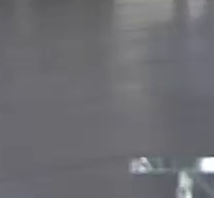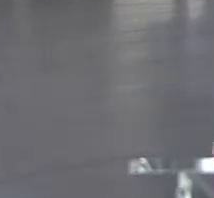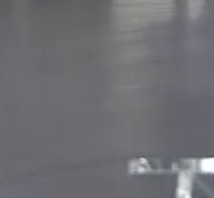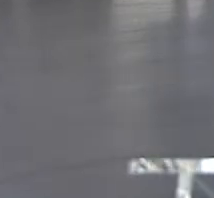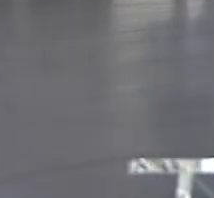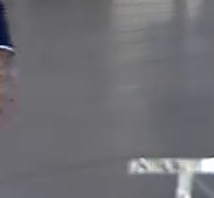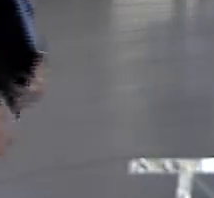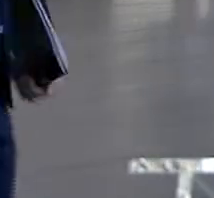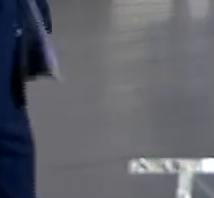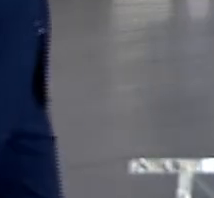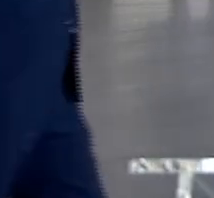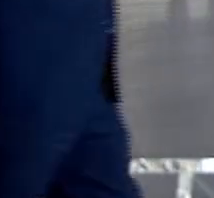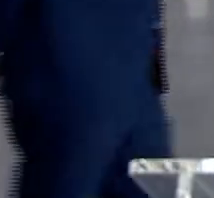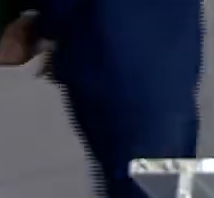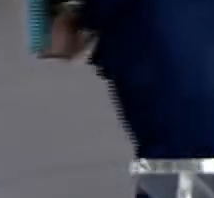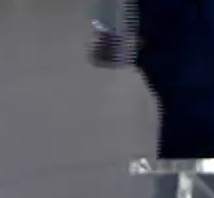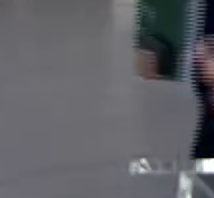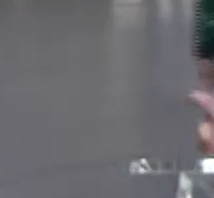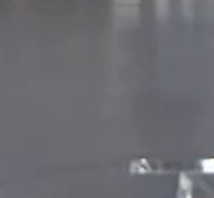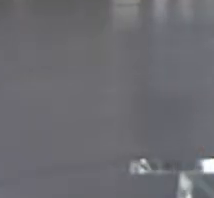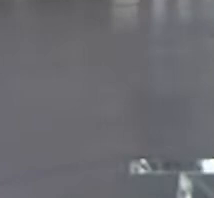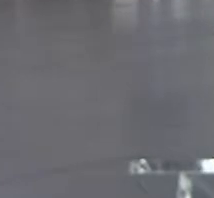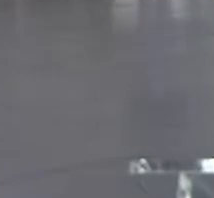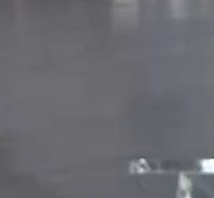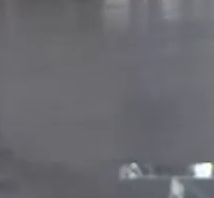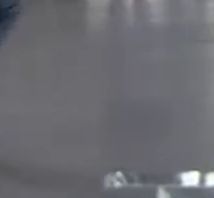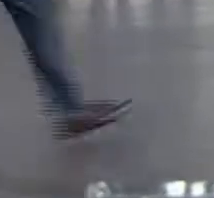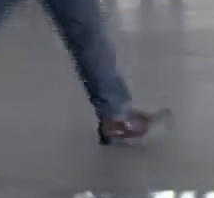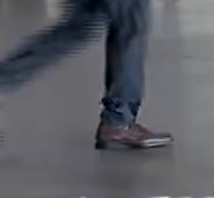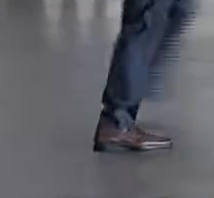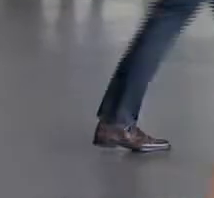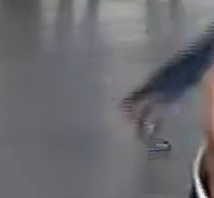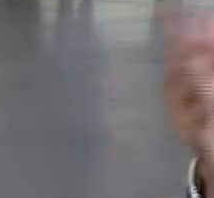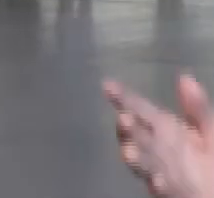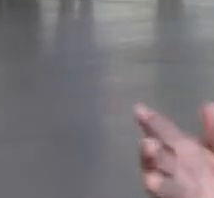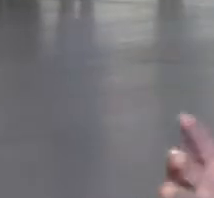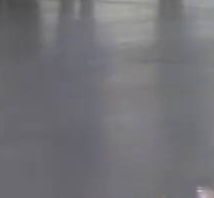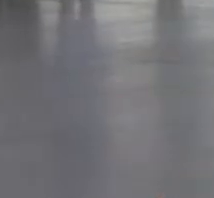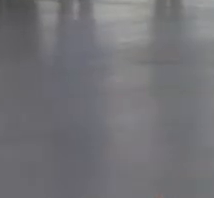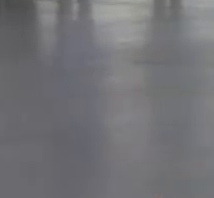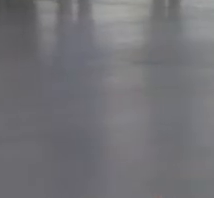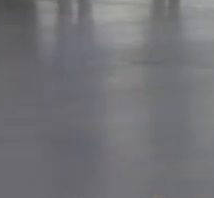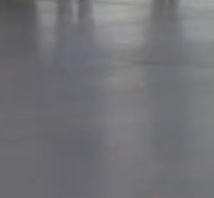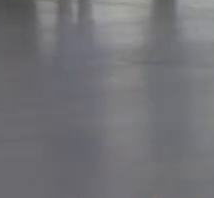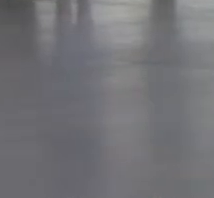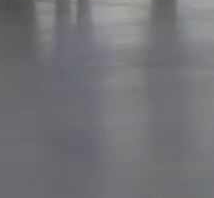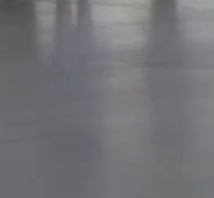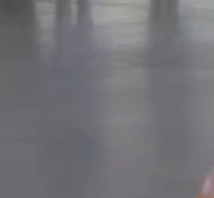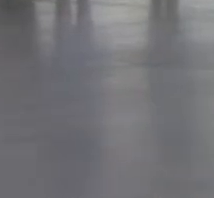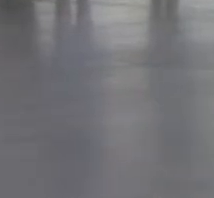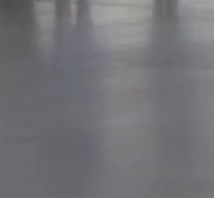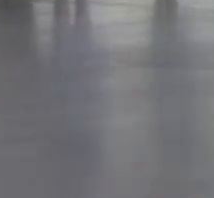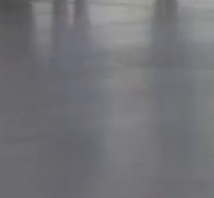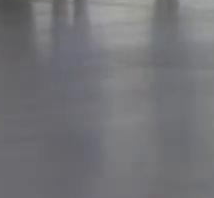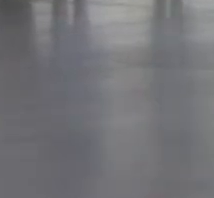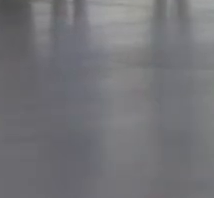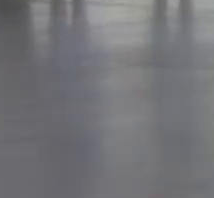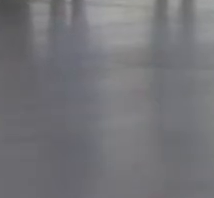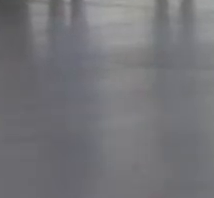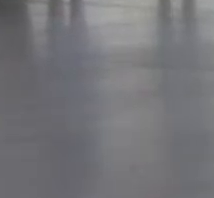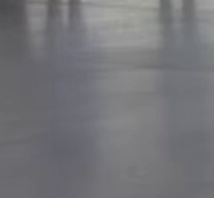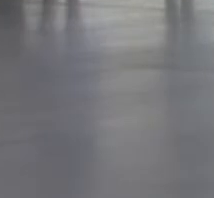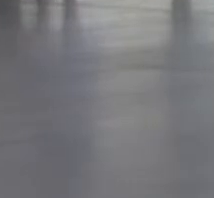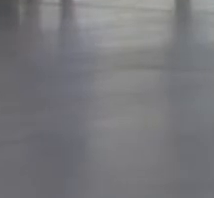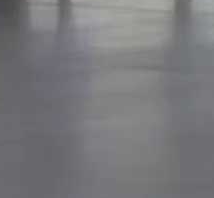penso que puderam avaliar, uma ótima reunião do Mercosul e dos países associados, com o Mercosul, nesses